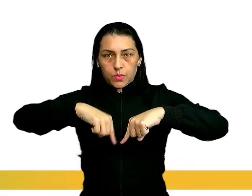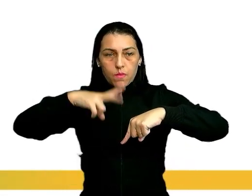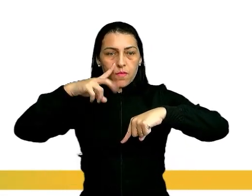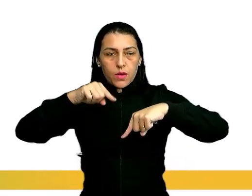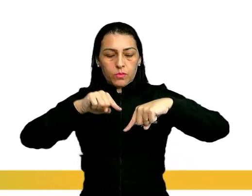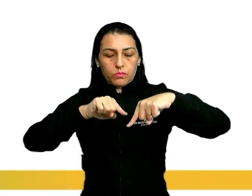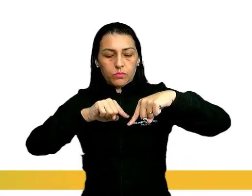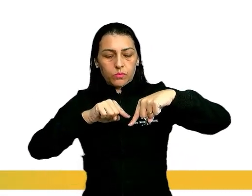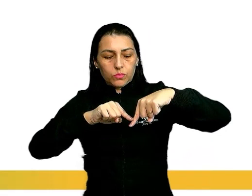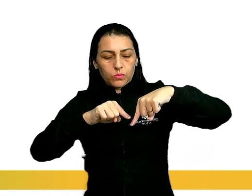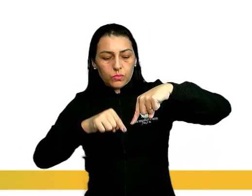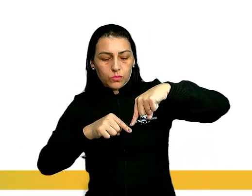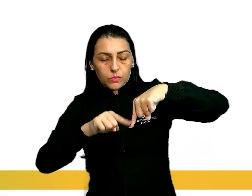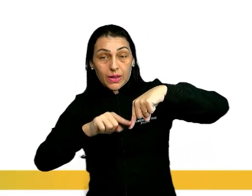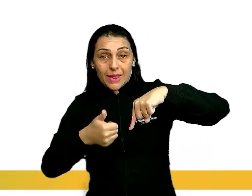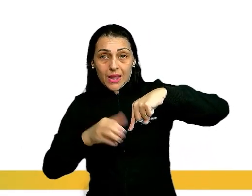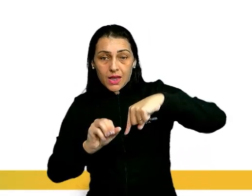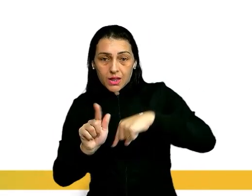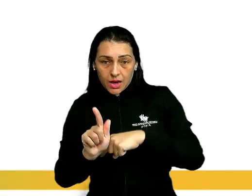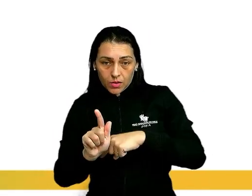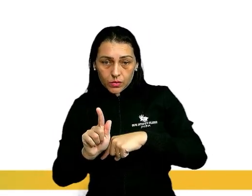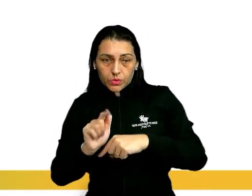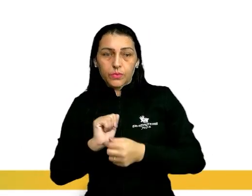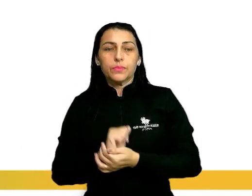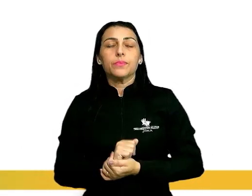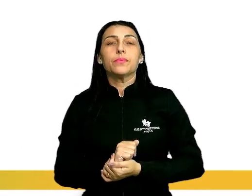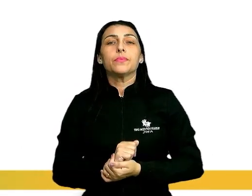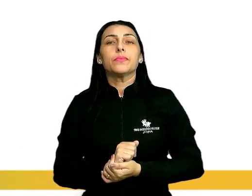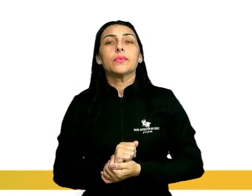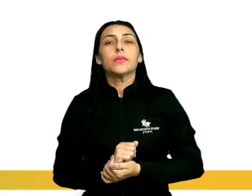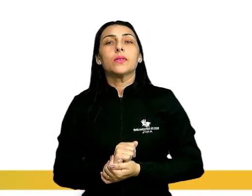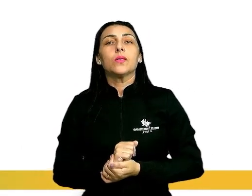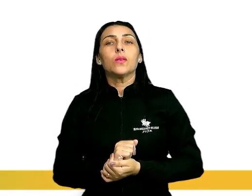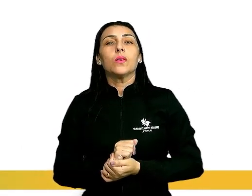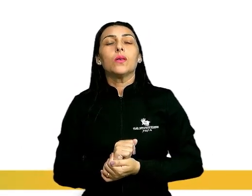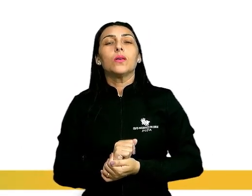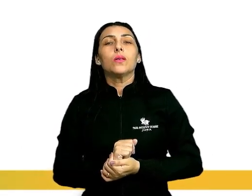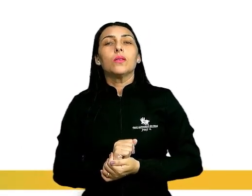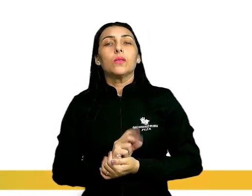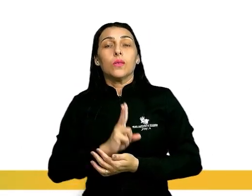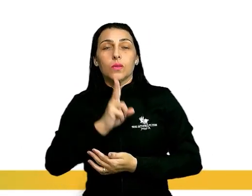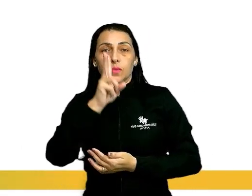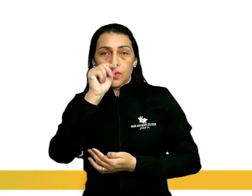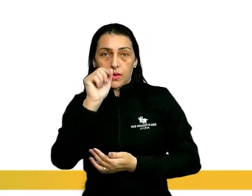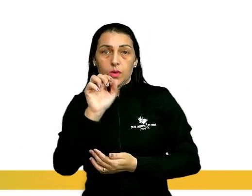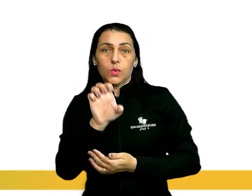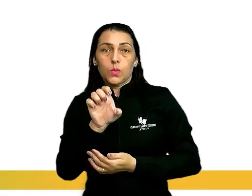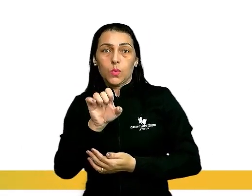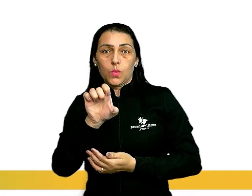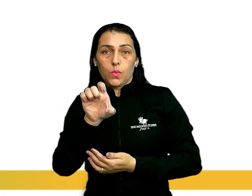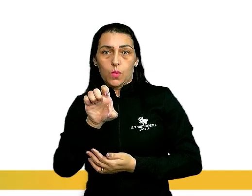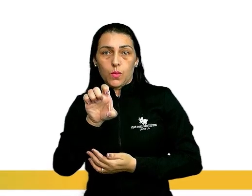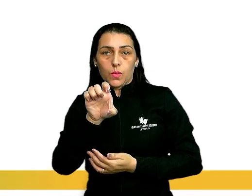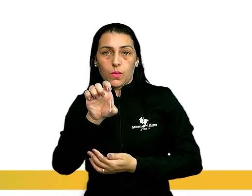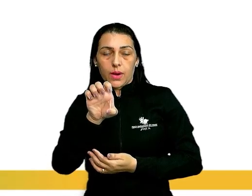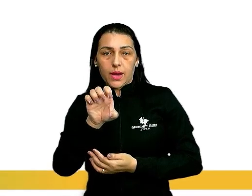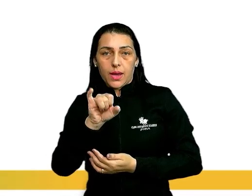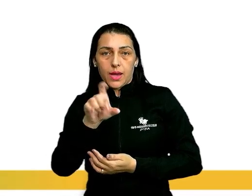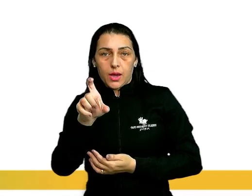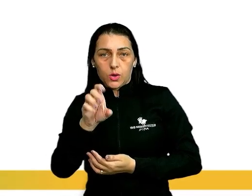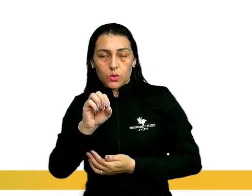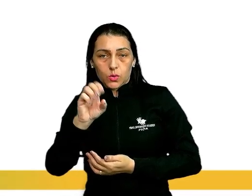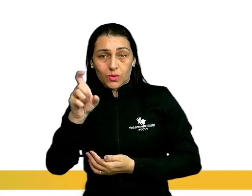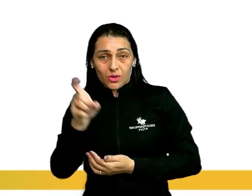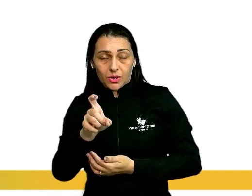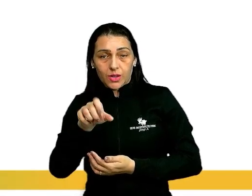ângulo né que ele falou na questão de 10º quando você decompõe essa força no eixo X e no eixo Y